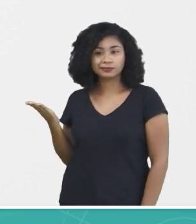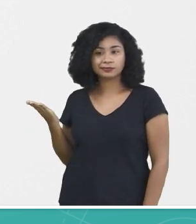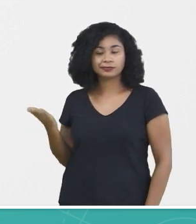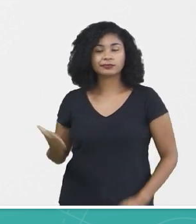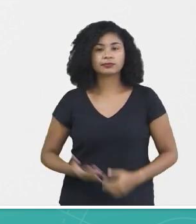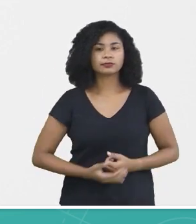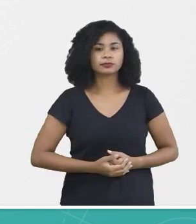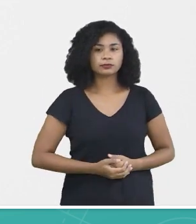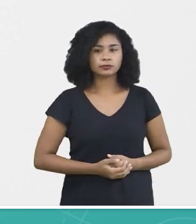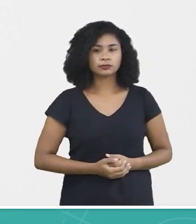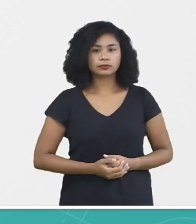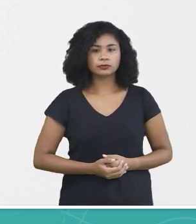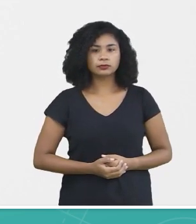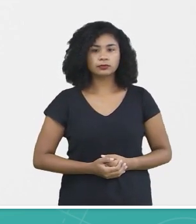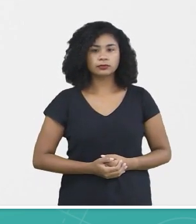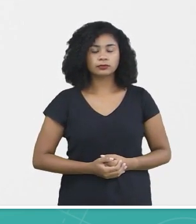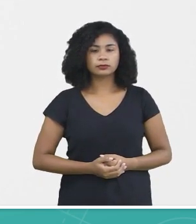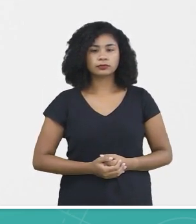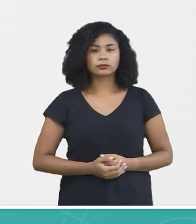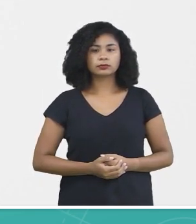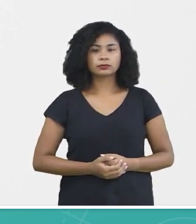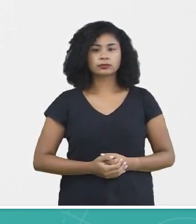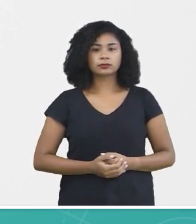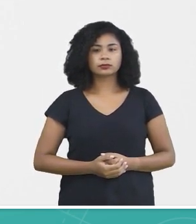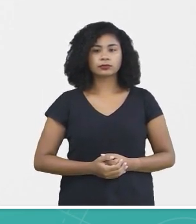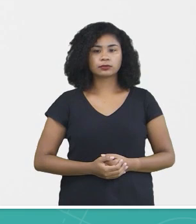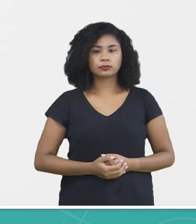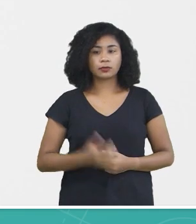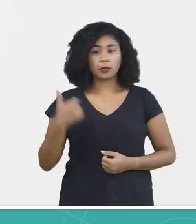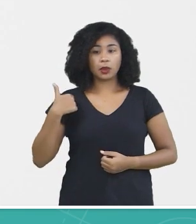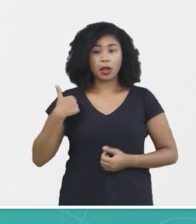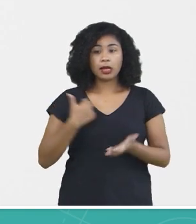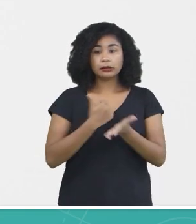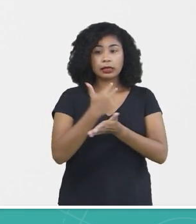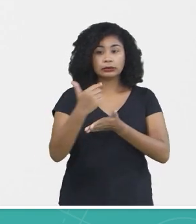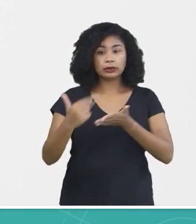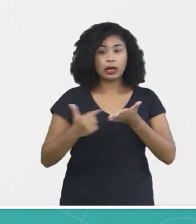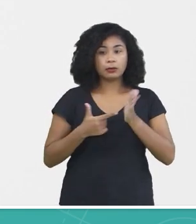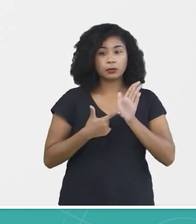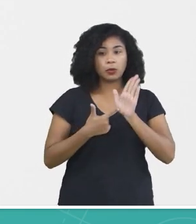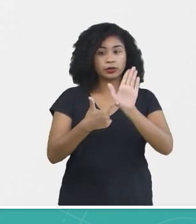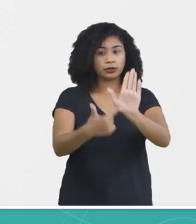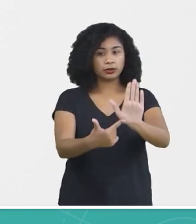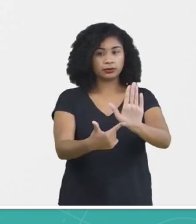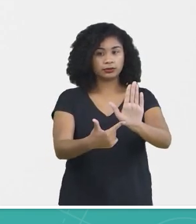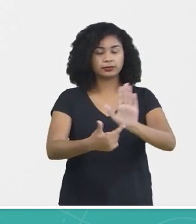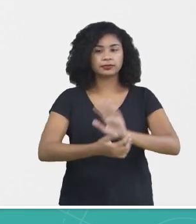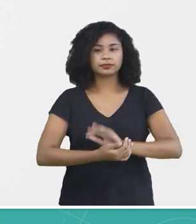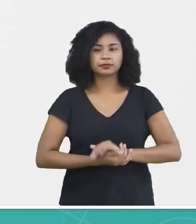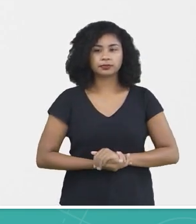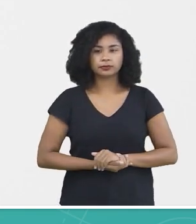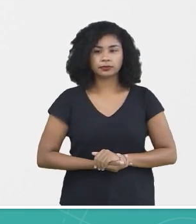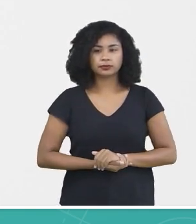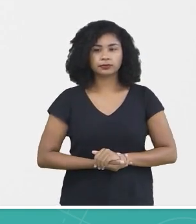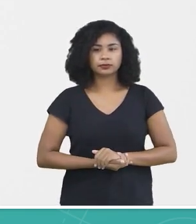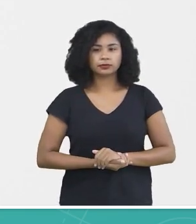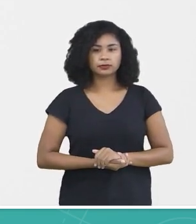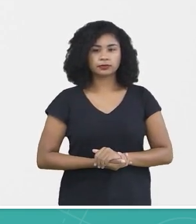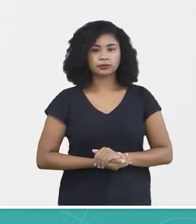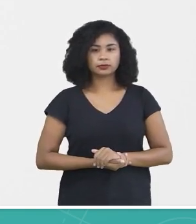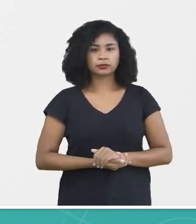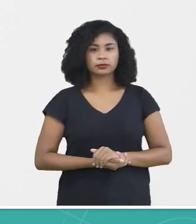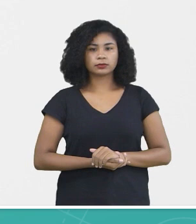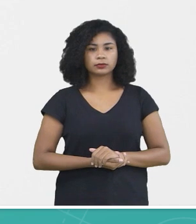essa cartela, vou subir um pouquinho. E agora eu vou desenhar duas retas perpendiculares,